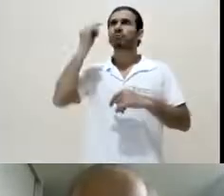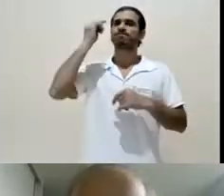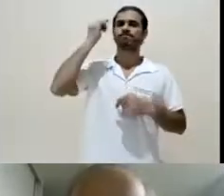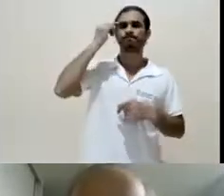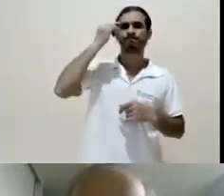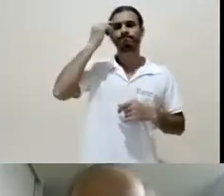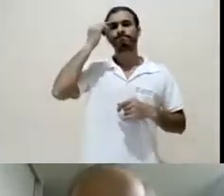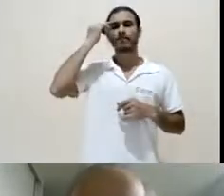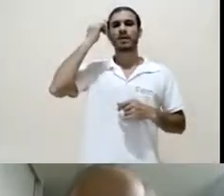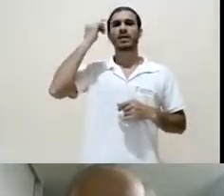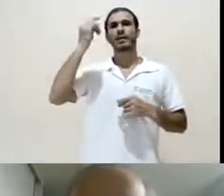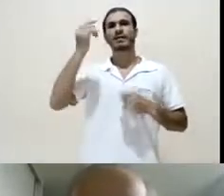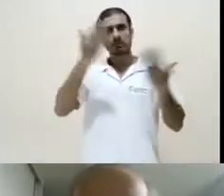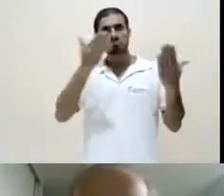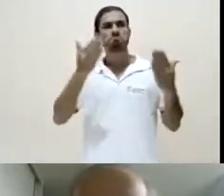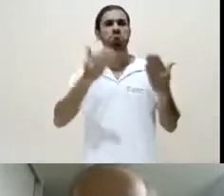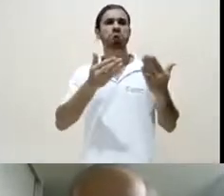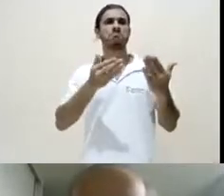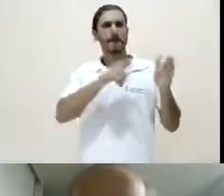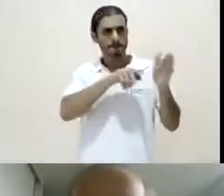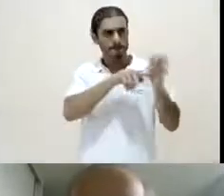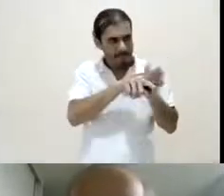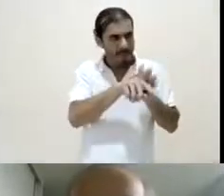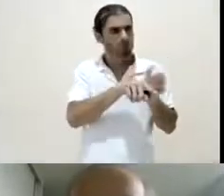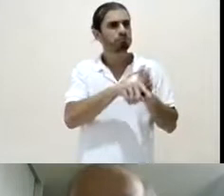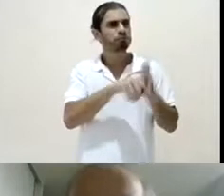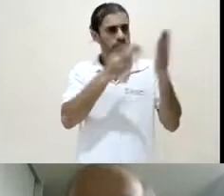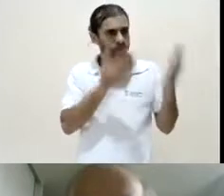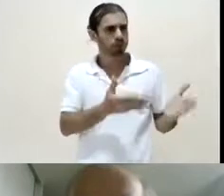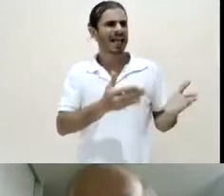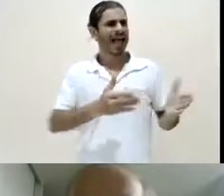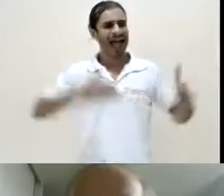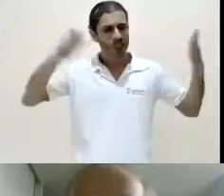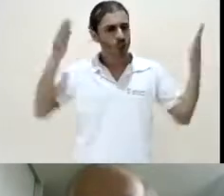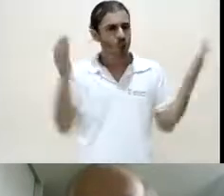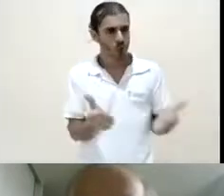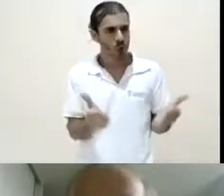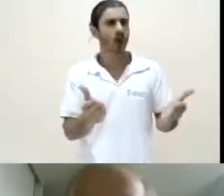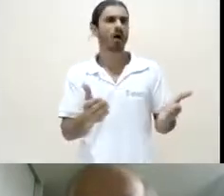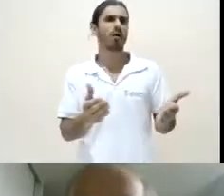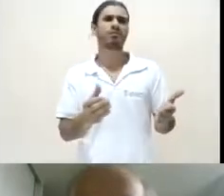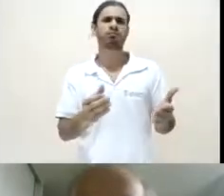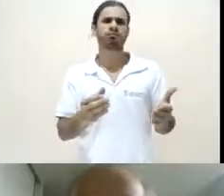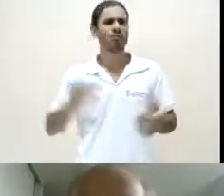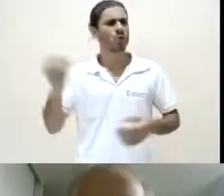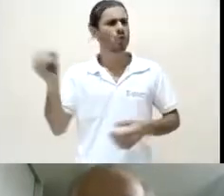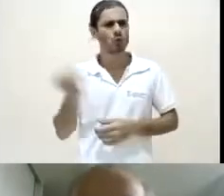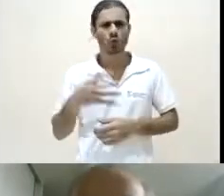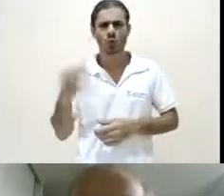o trabalho de vocês assim, é super atual, contemporâneo, inserido nessa realidade do século